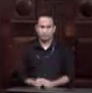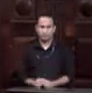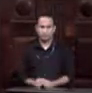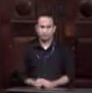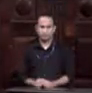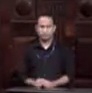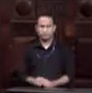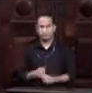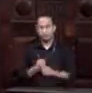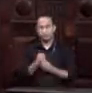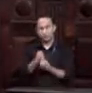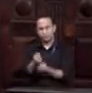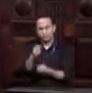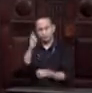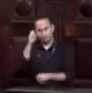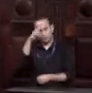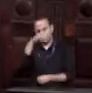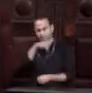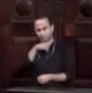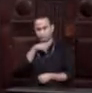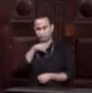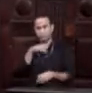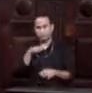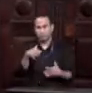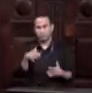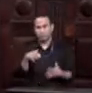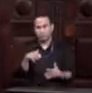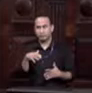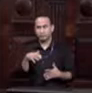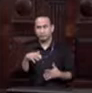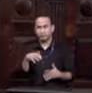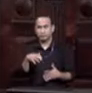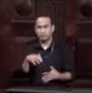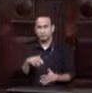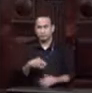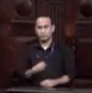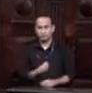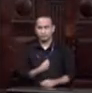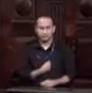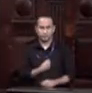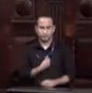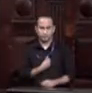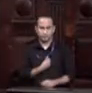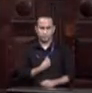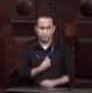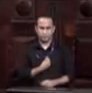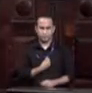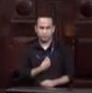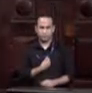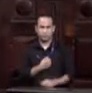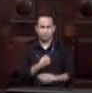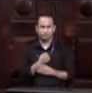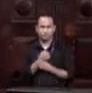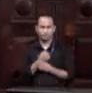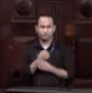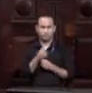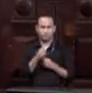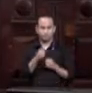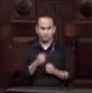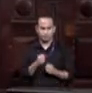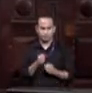de grande dificuldade, onde a maturidade, o pulso firme,